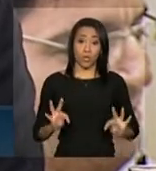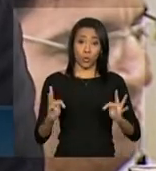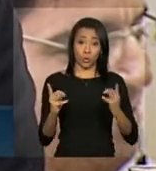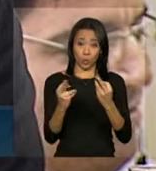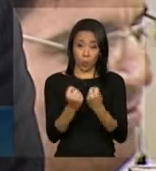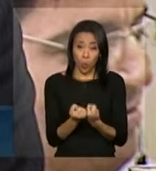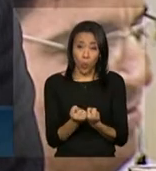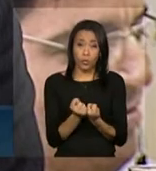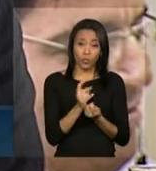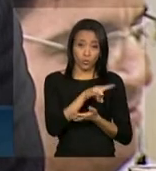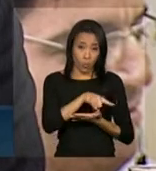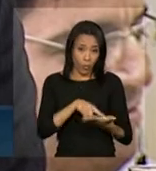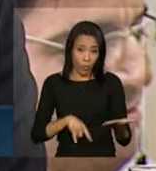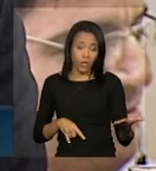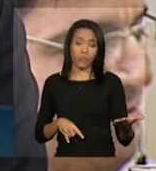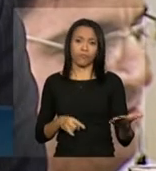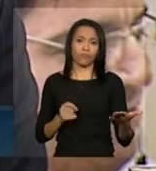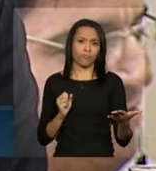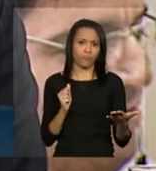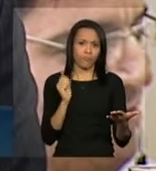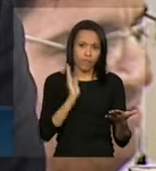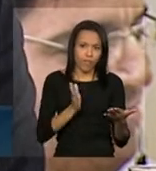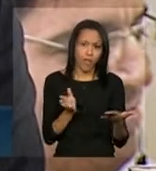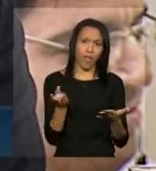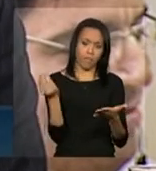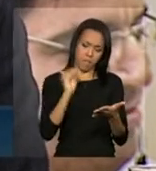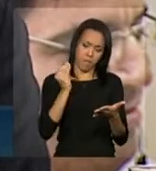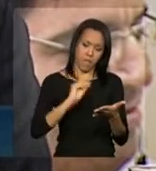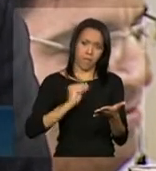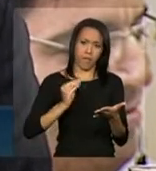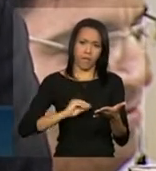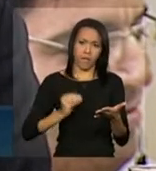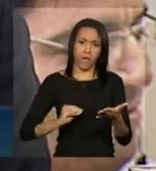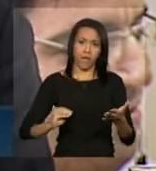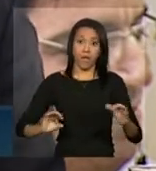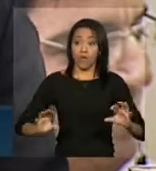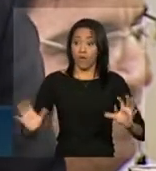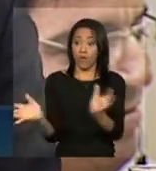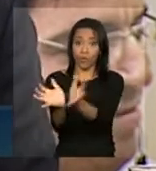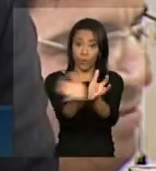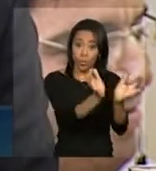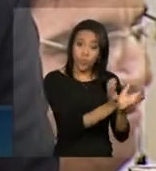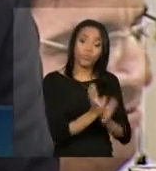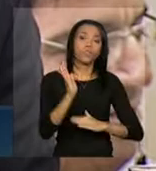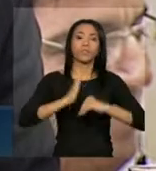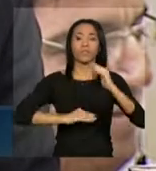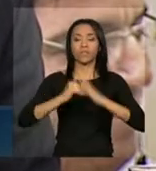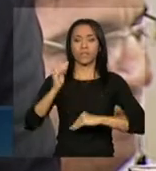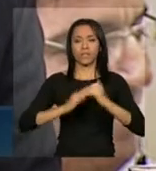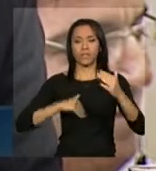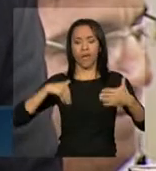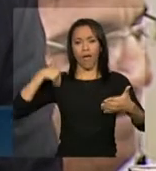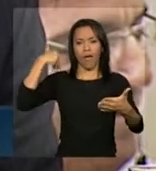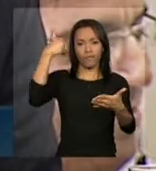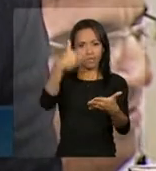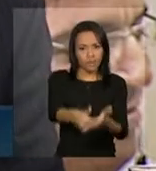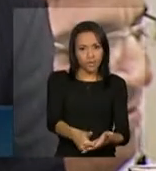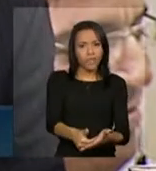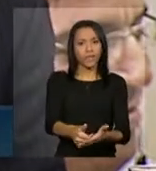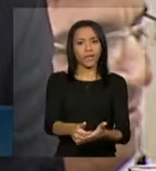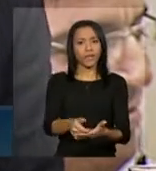documentação concluída cadastrada né Tem um conjunto de profissionais ainda que tem até a data da